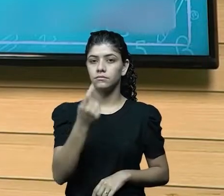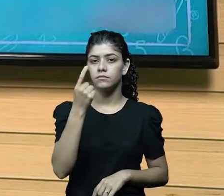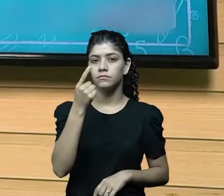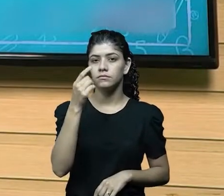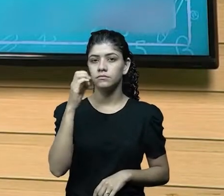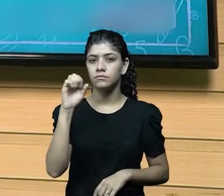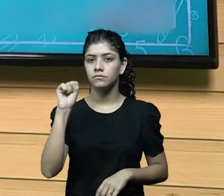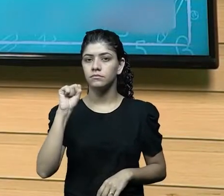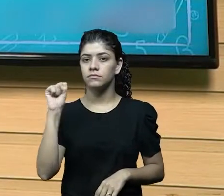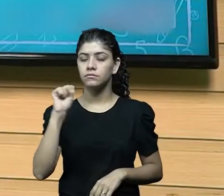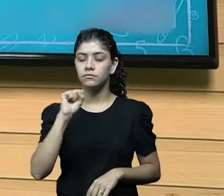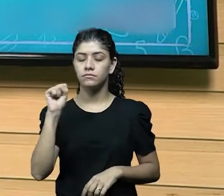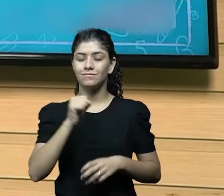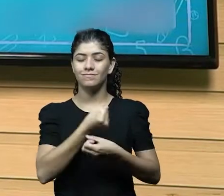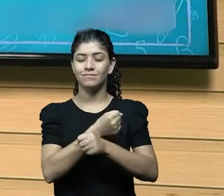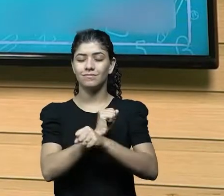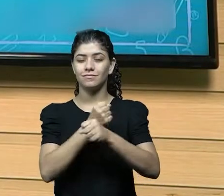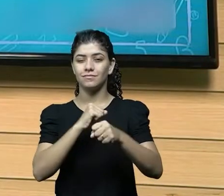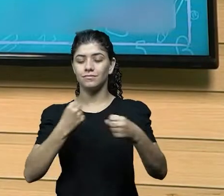é muito grande.